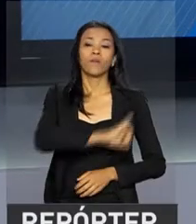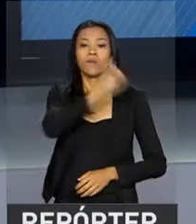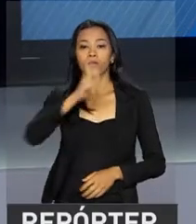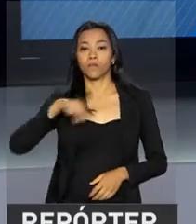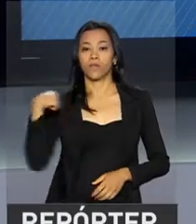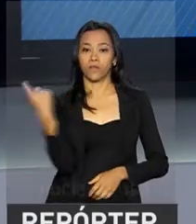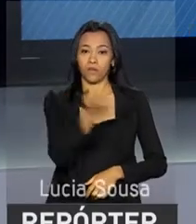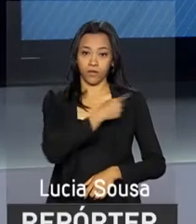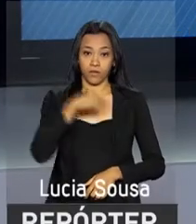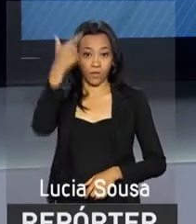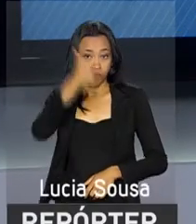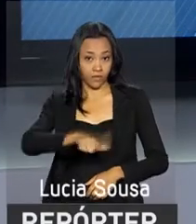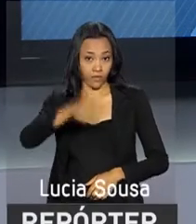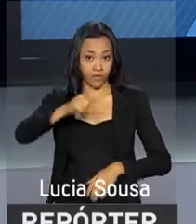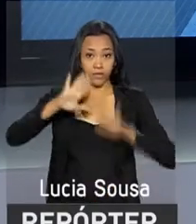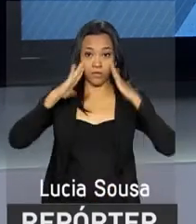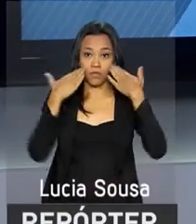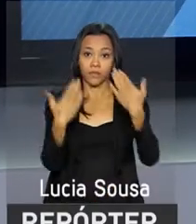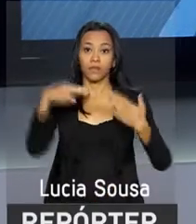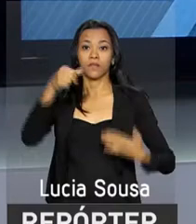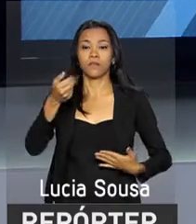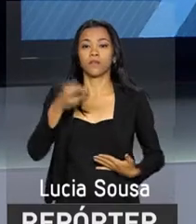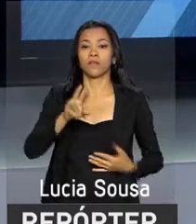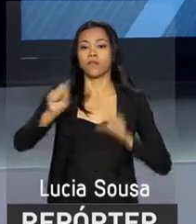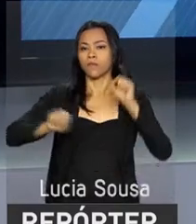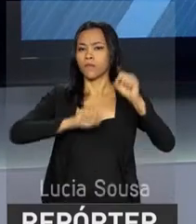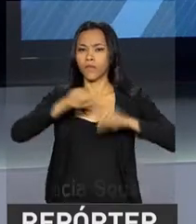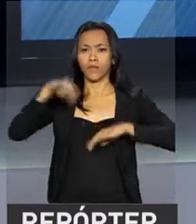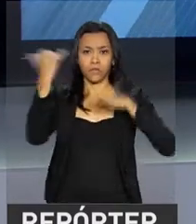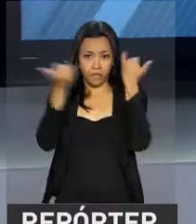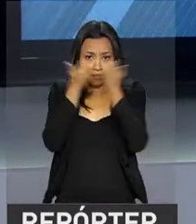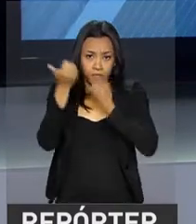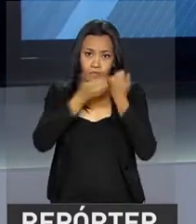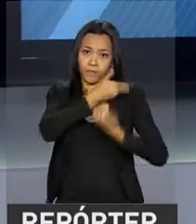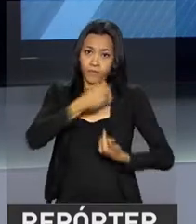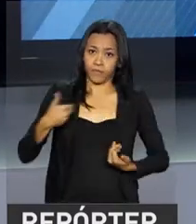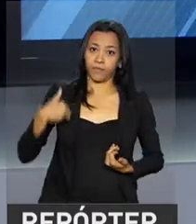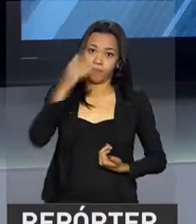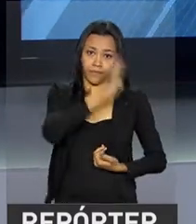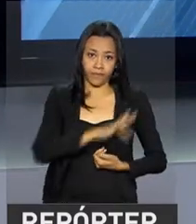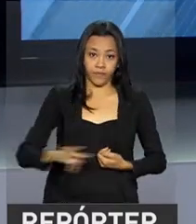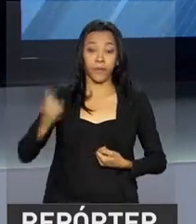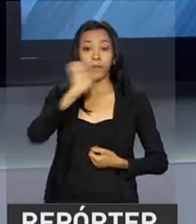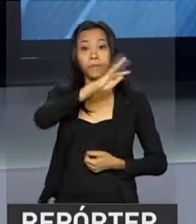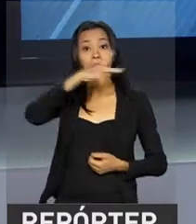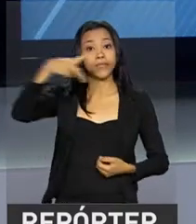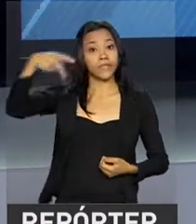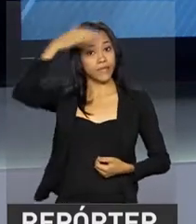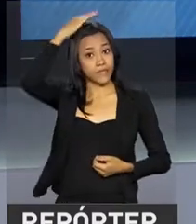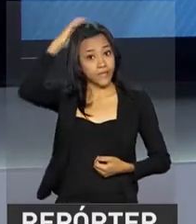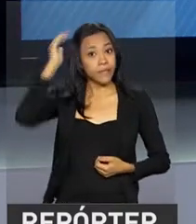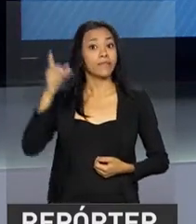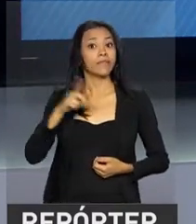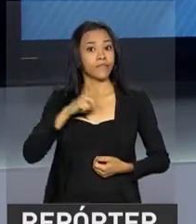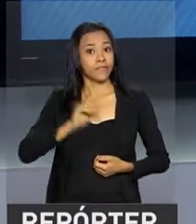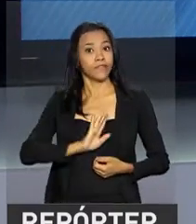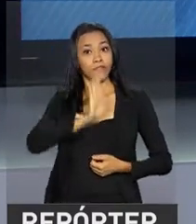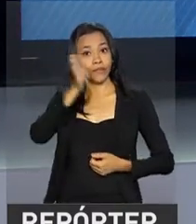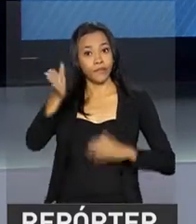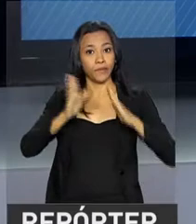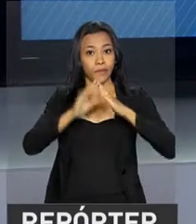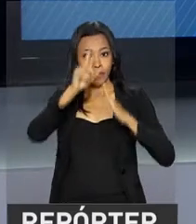Olá, estamos de volta com o repórter NBR e as notícias do governo federal. O presidente Michel Temer passou por uma angioplastia em